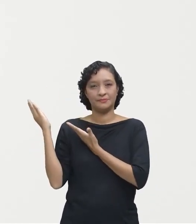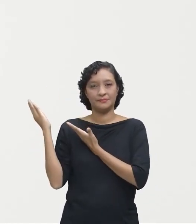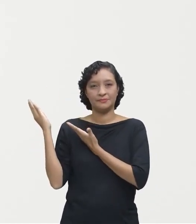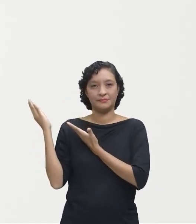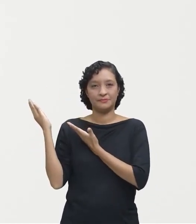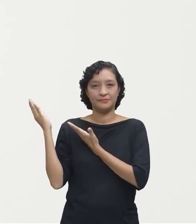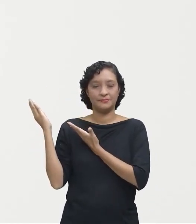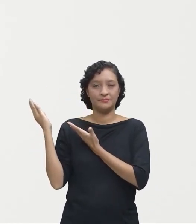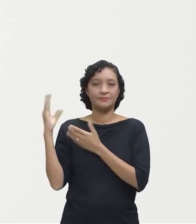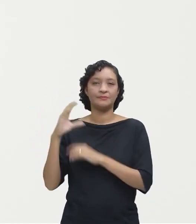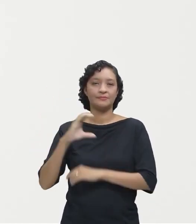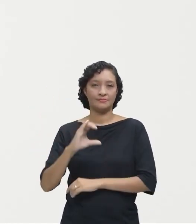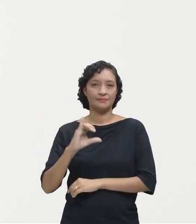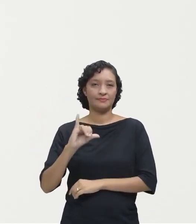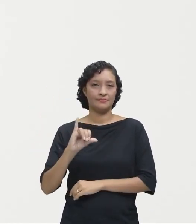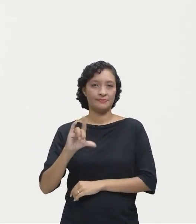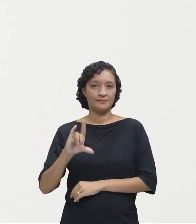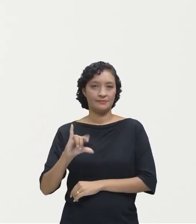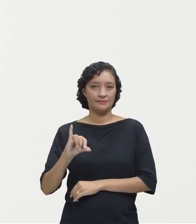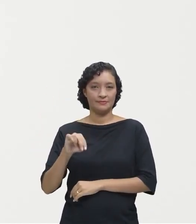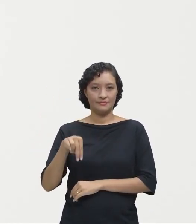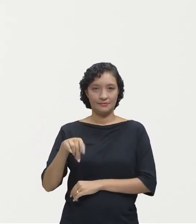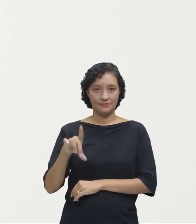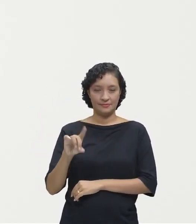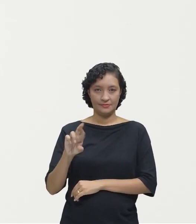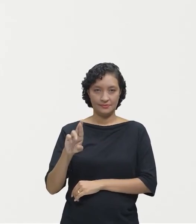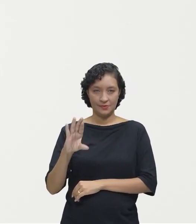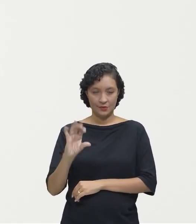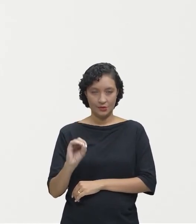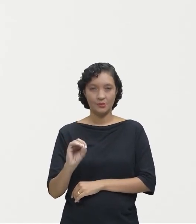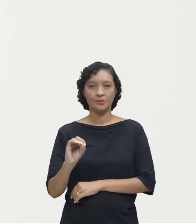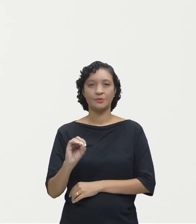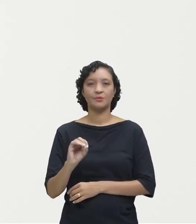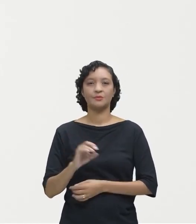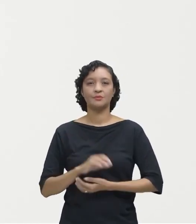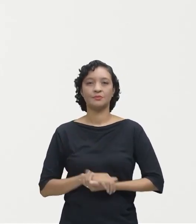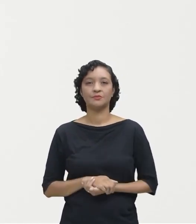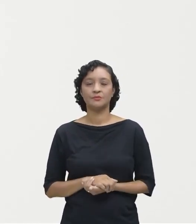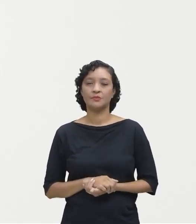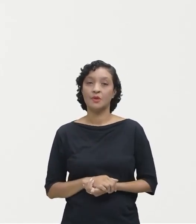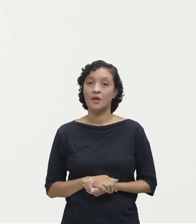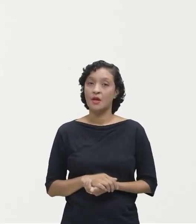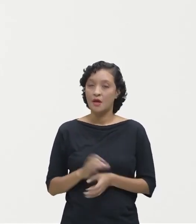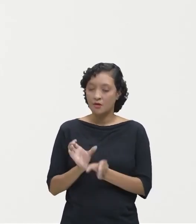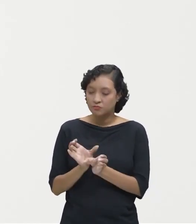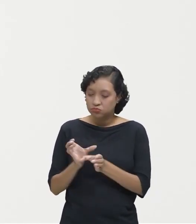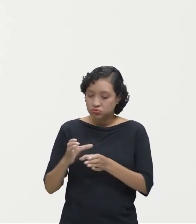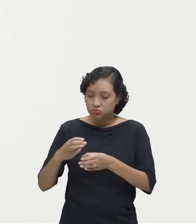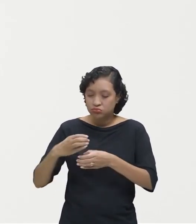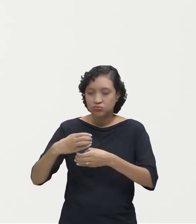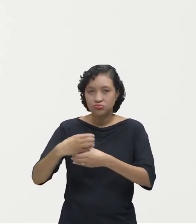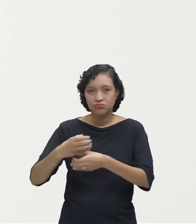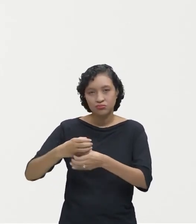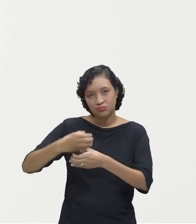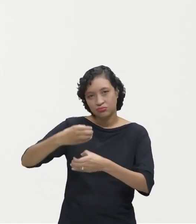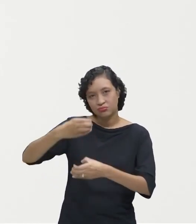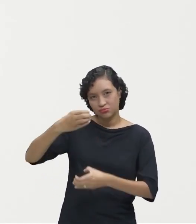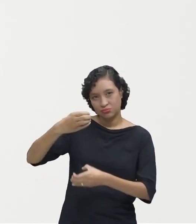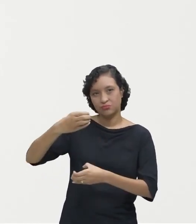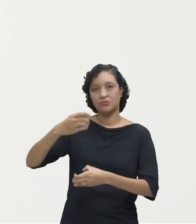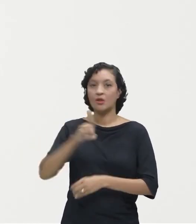É um cilindro e ele é mais redondinho. Cone e cilindro,